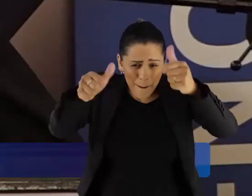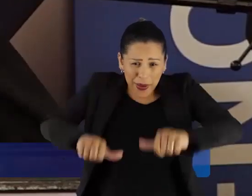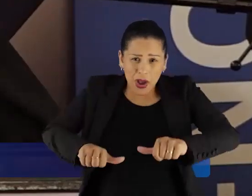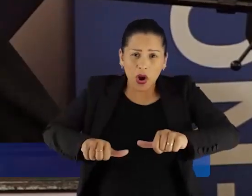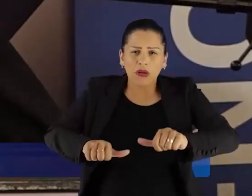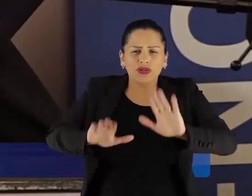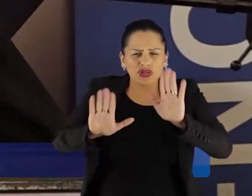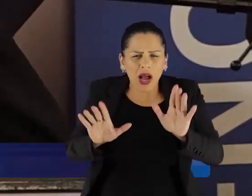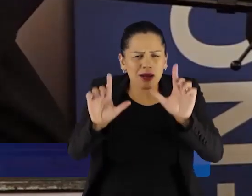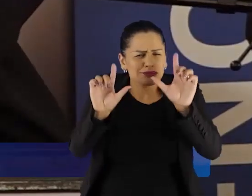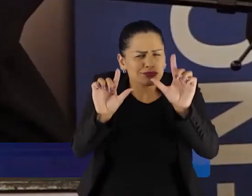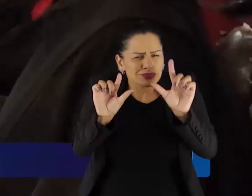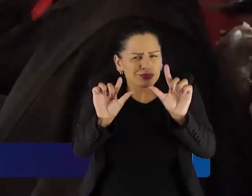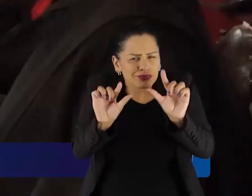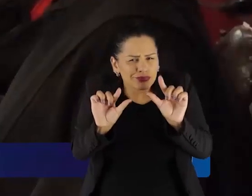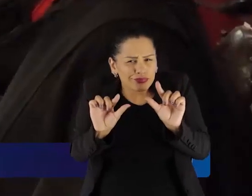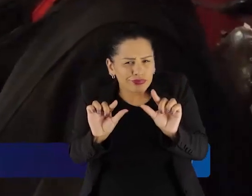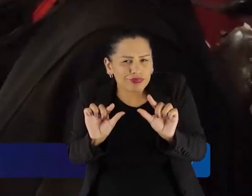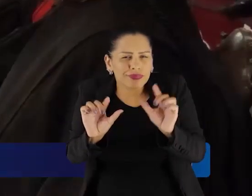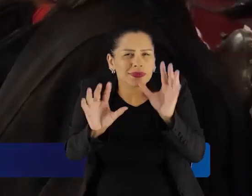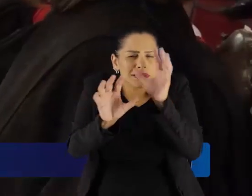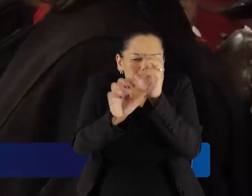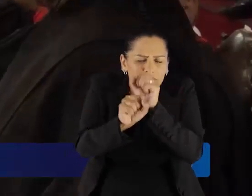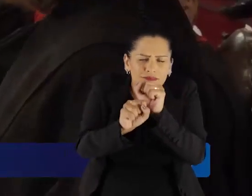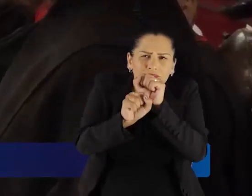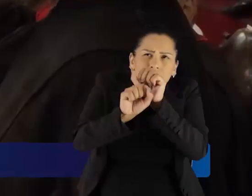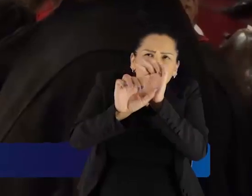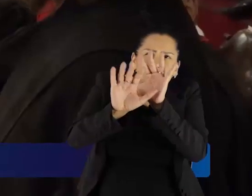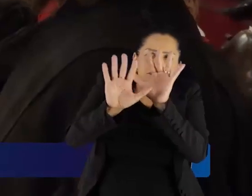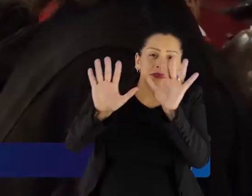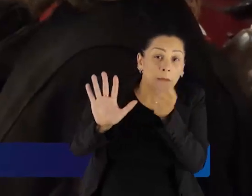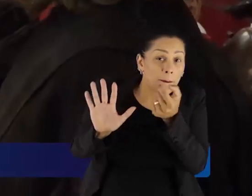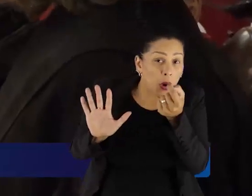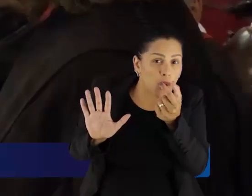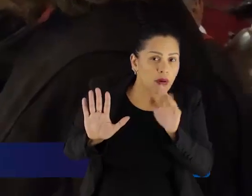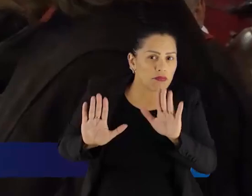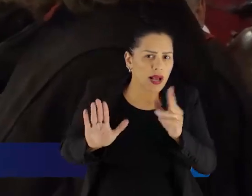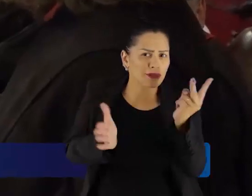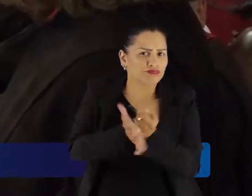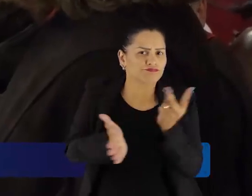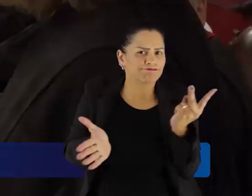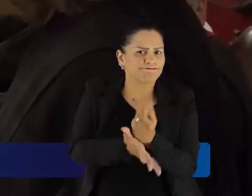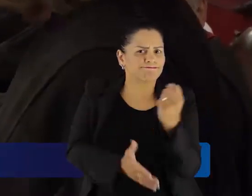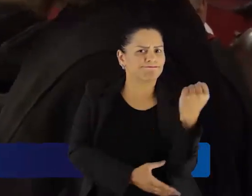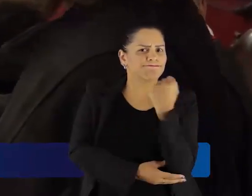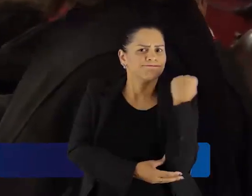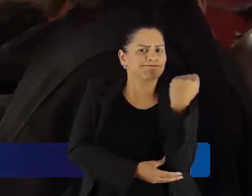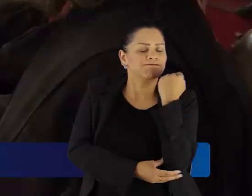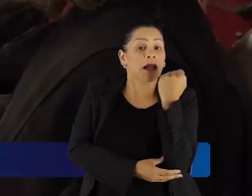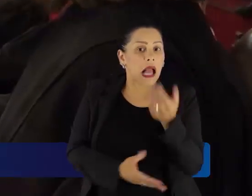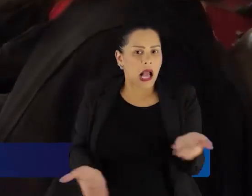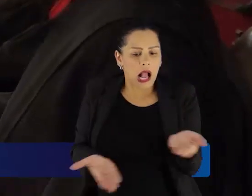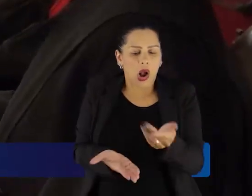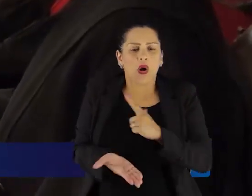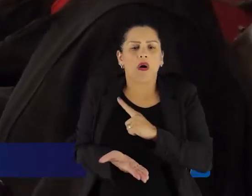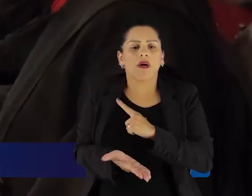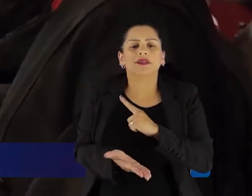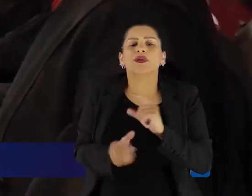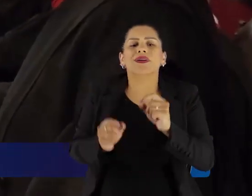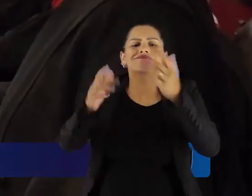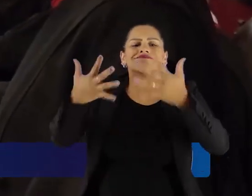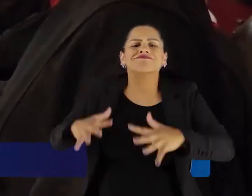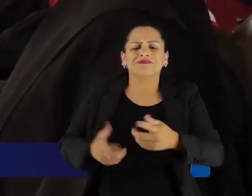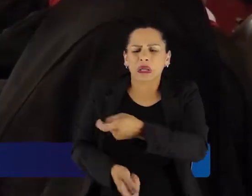de sol já se fazem ver a situação ainda grave vivemos uma crise econômica EA